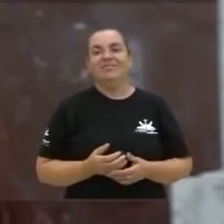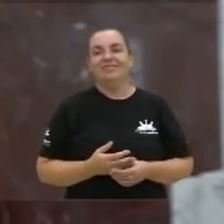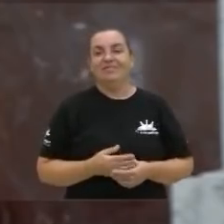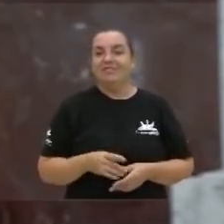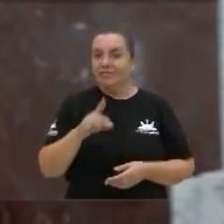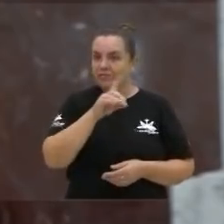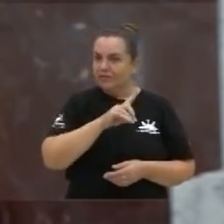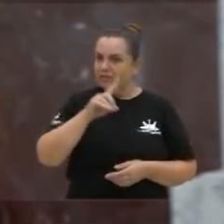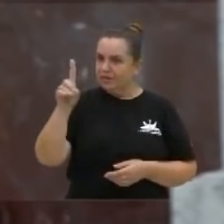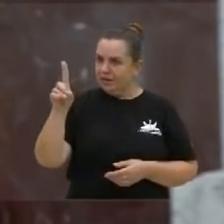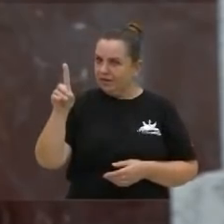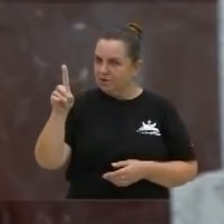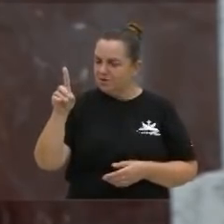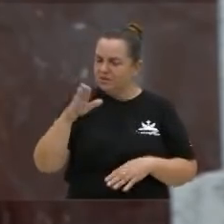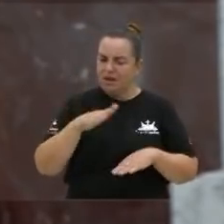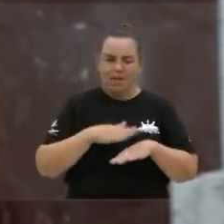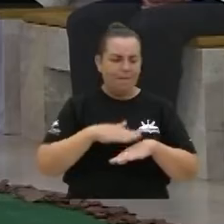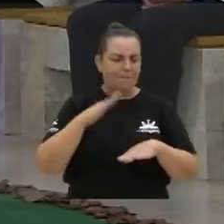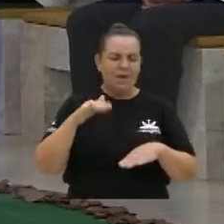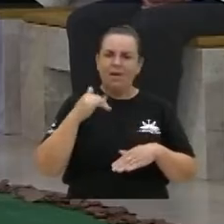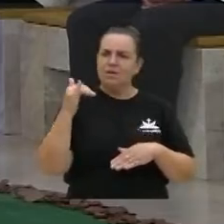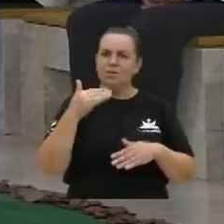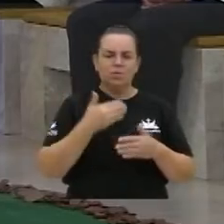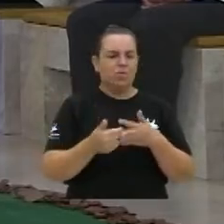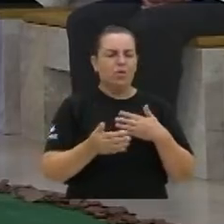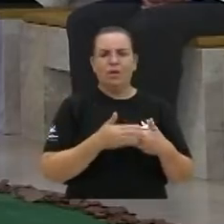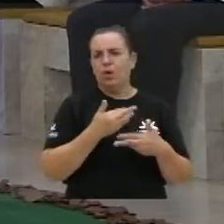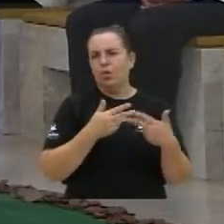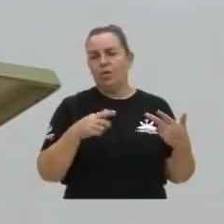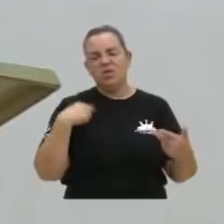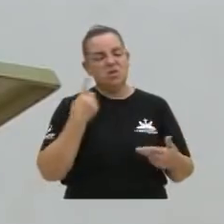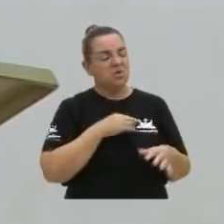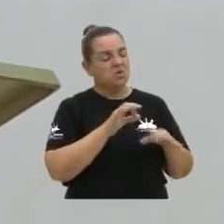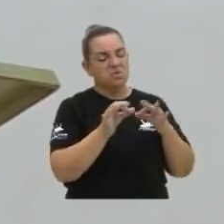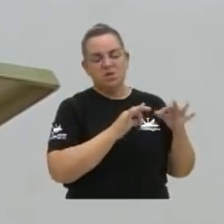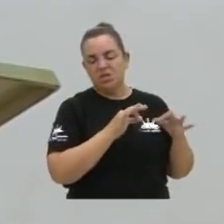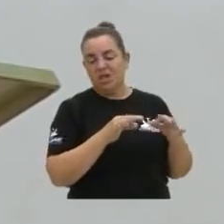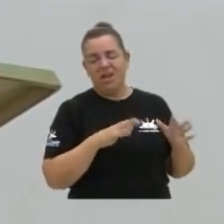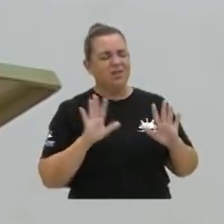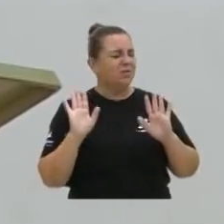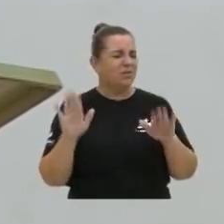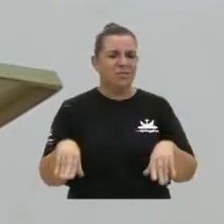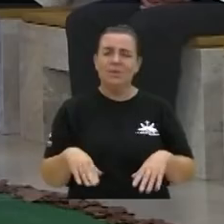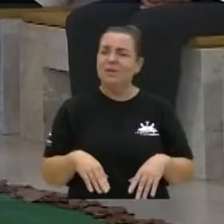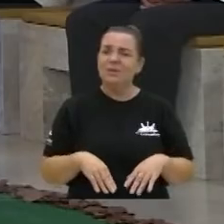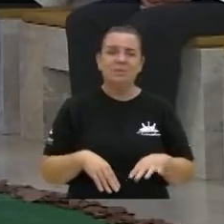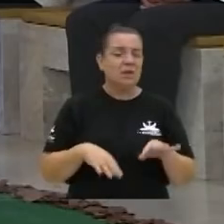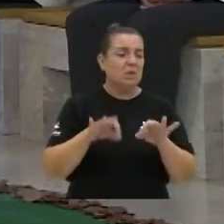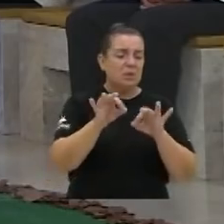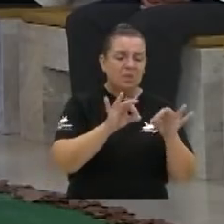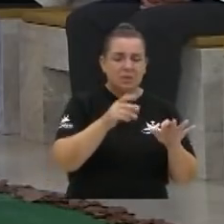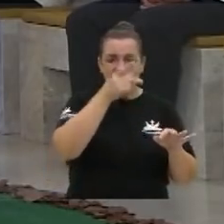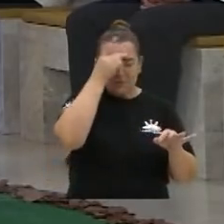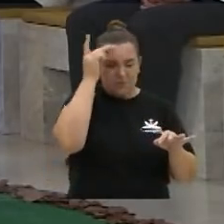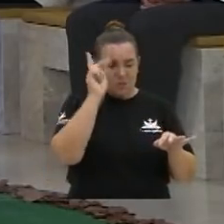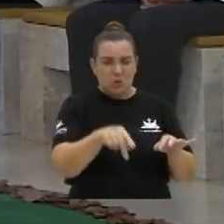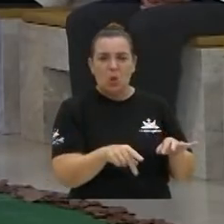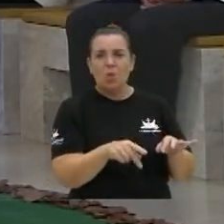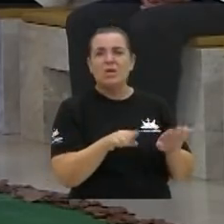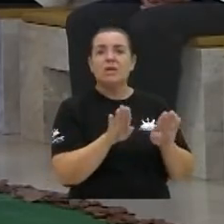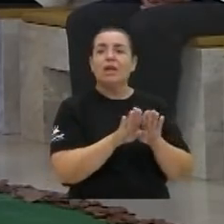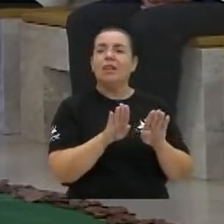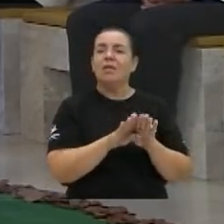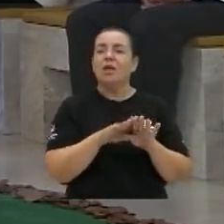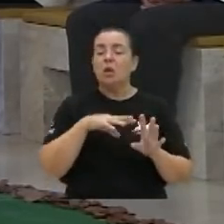Deus é maior que os nossos planos. Deus é maior que os planos dos homens e os